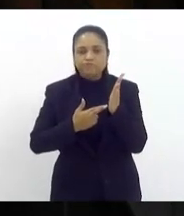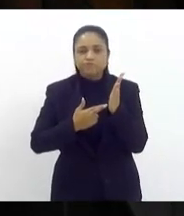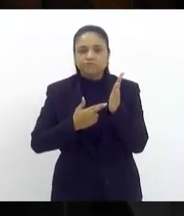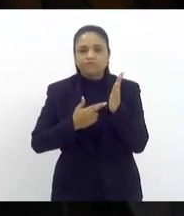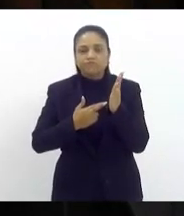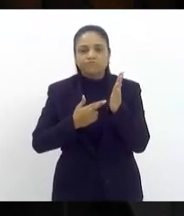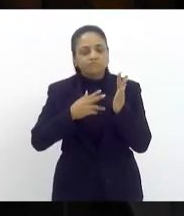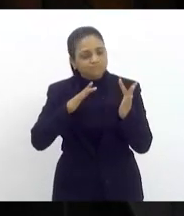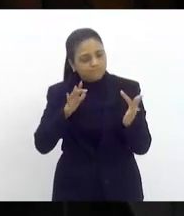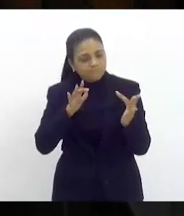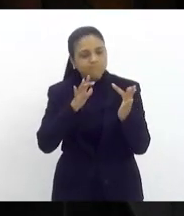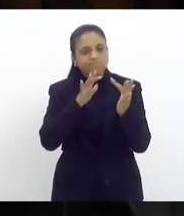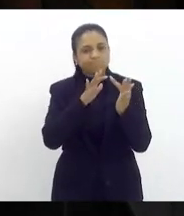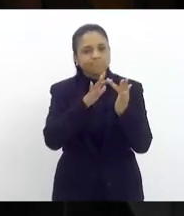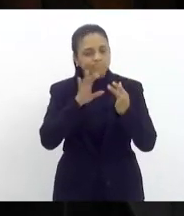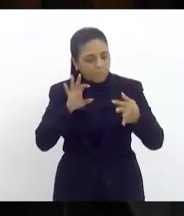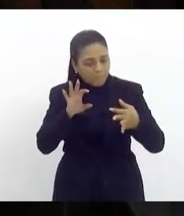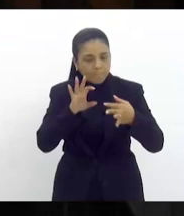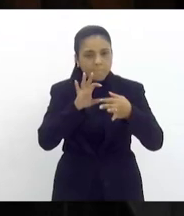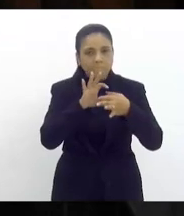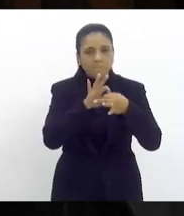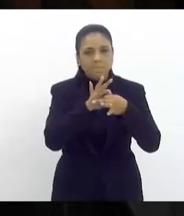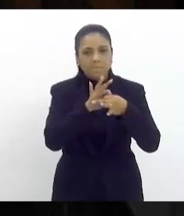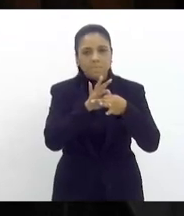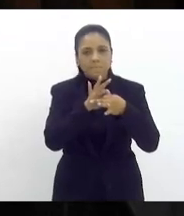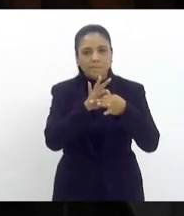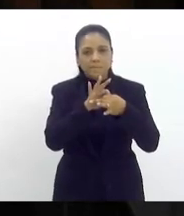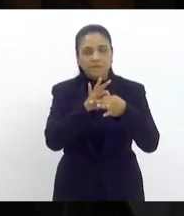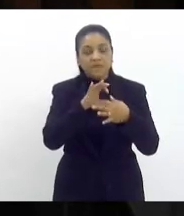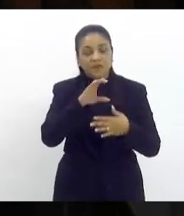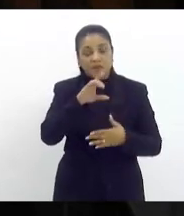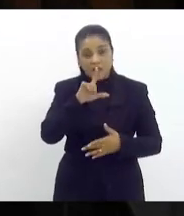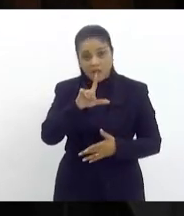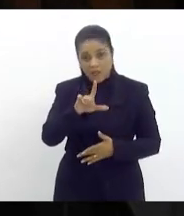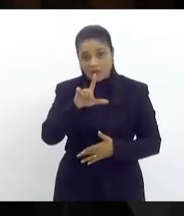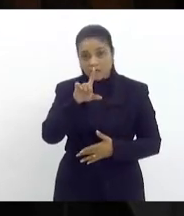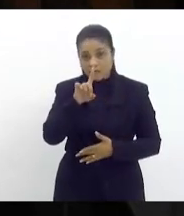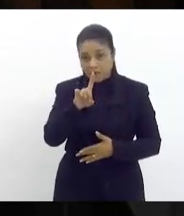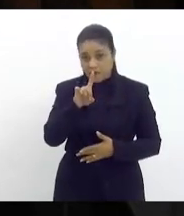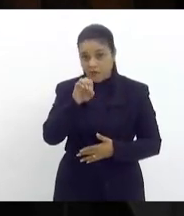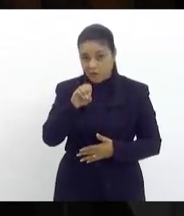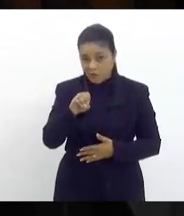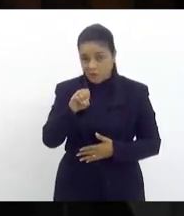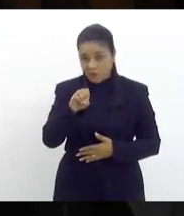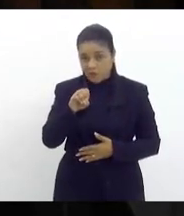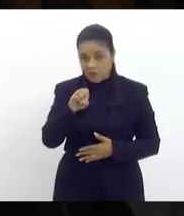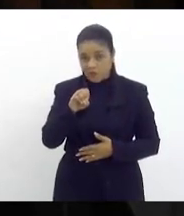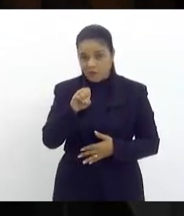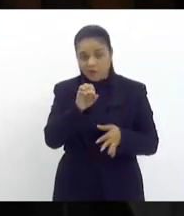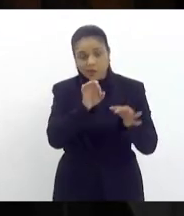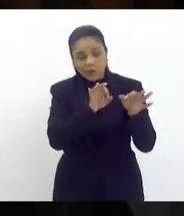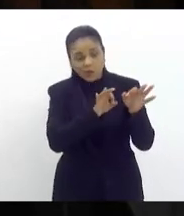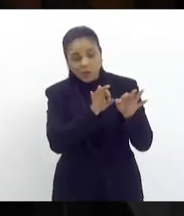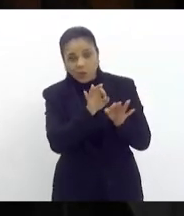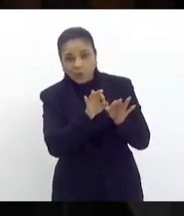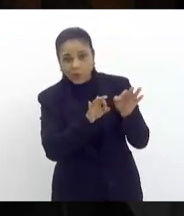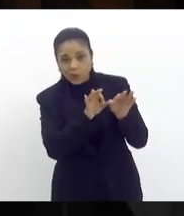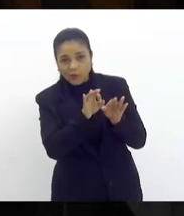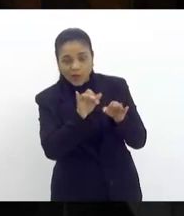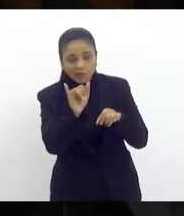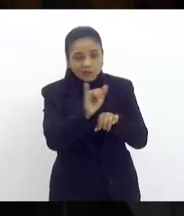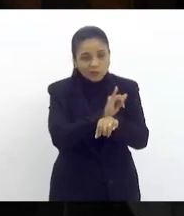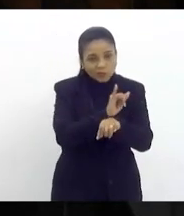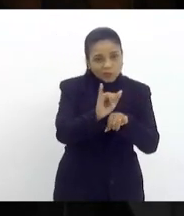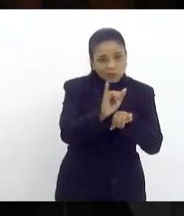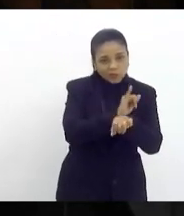conexão entre a LDO e o Plano Estratégico de